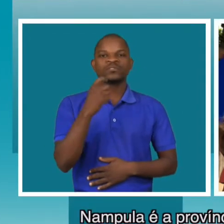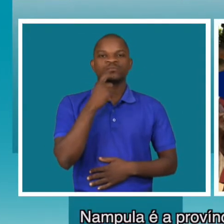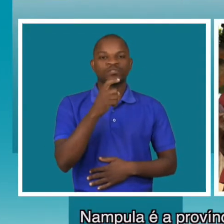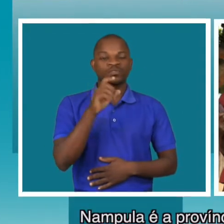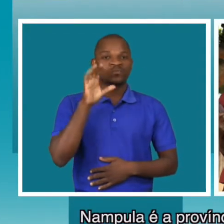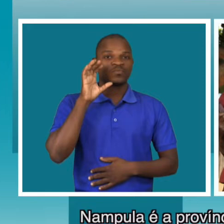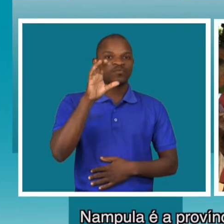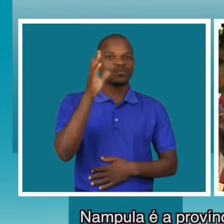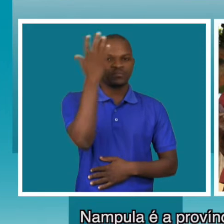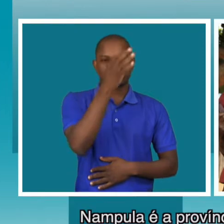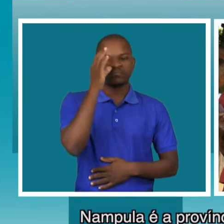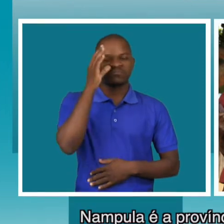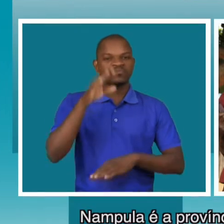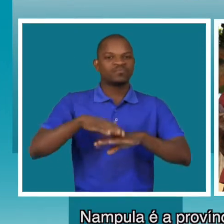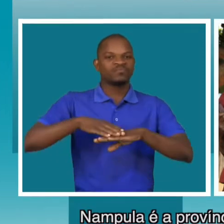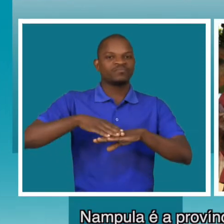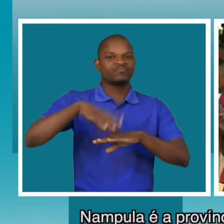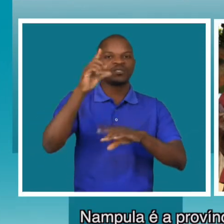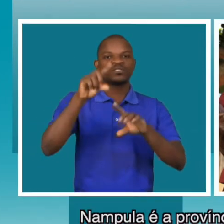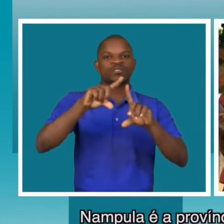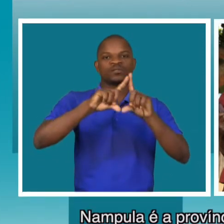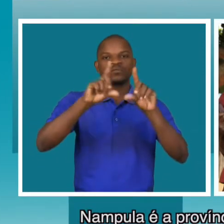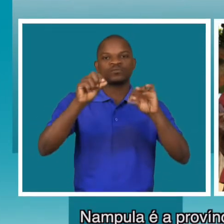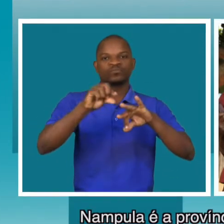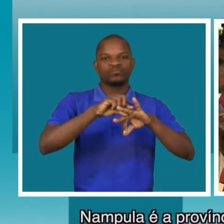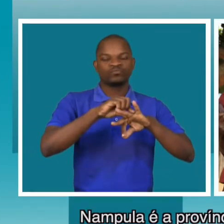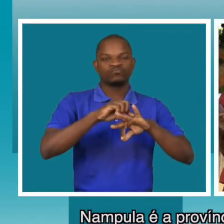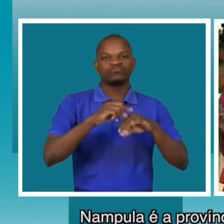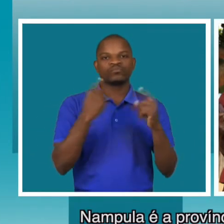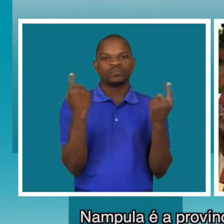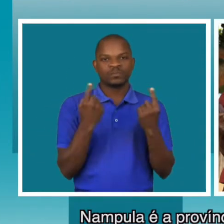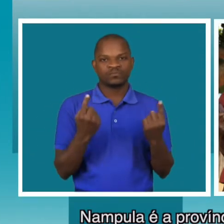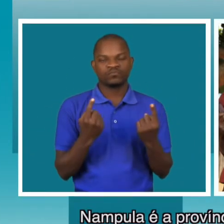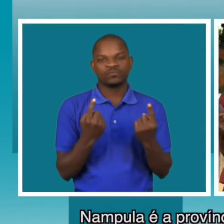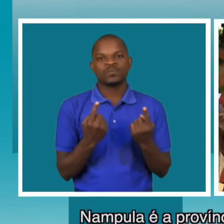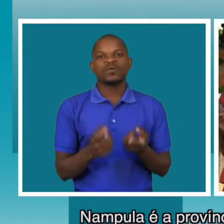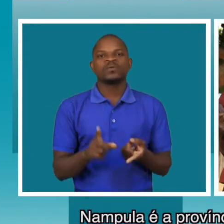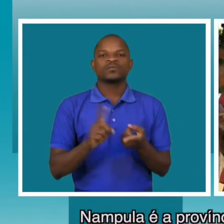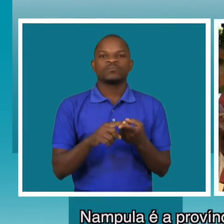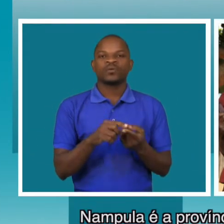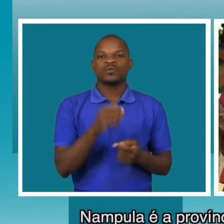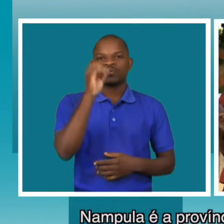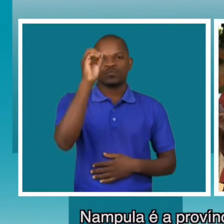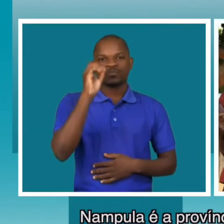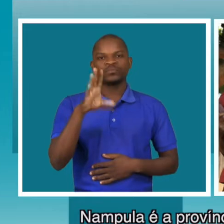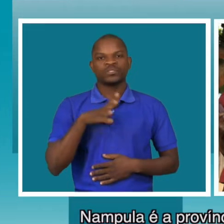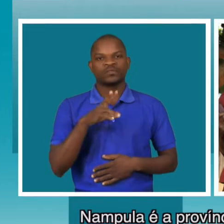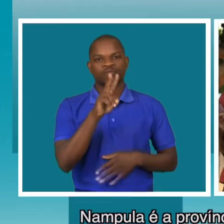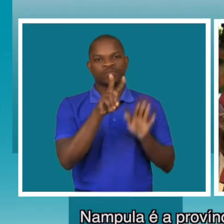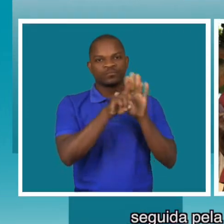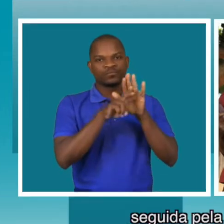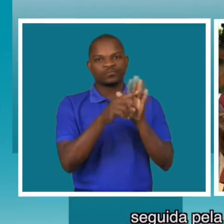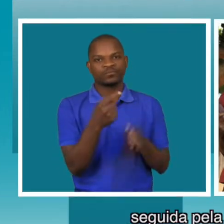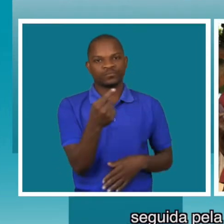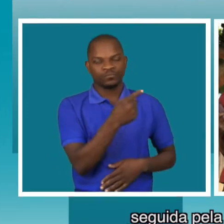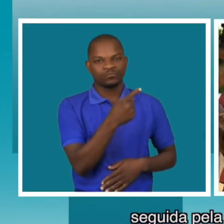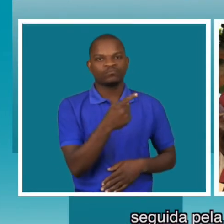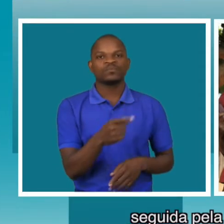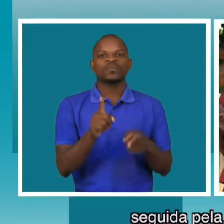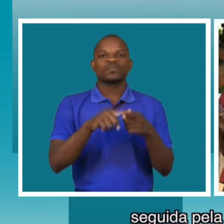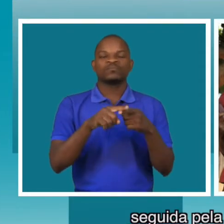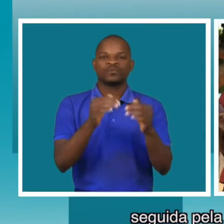é a província com mais casos de casamentos prematuros, com 24%, correspondentes a 164.969.